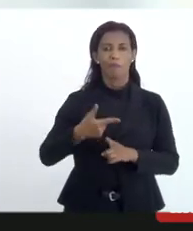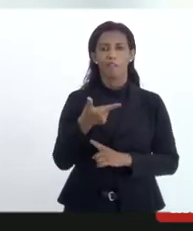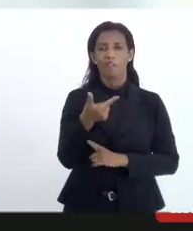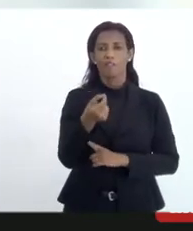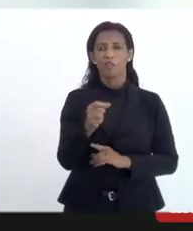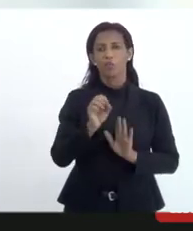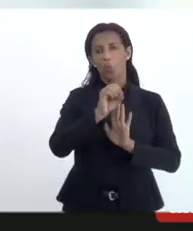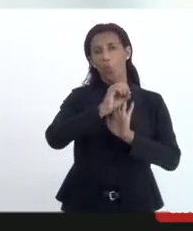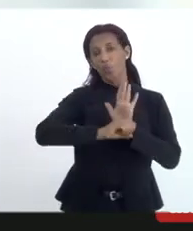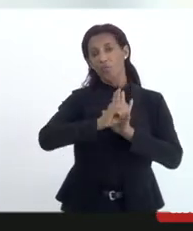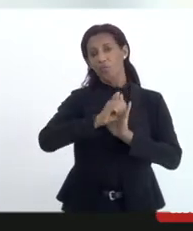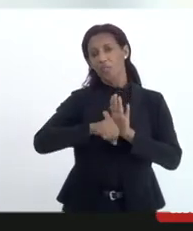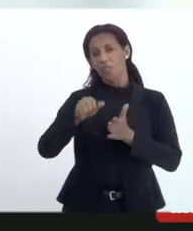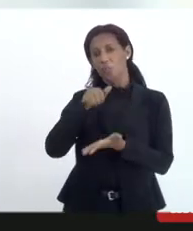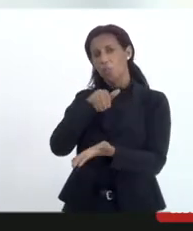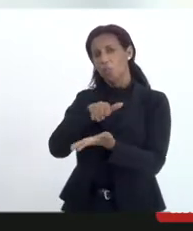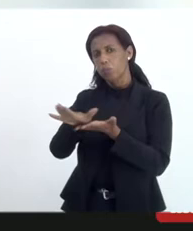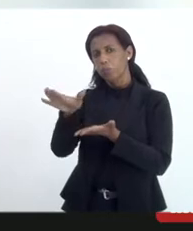20 ofícios